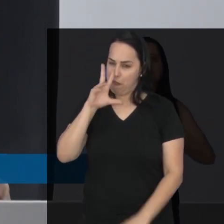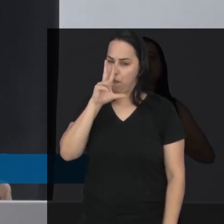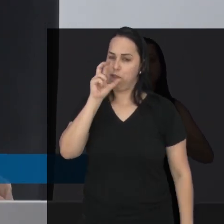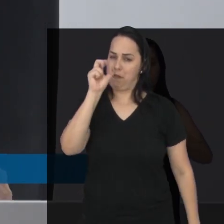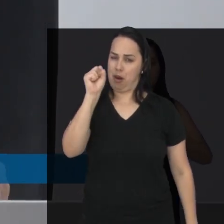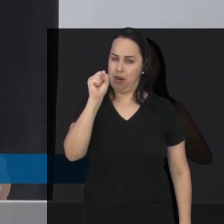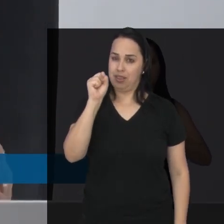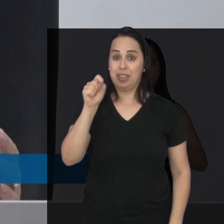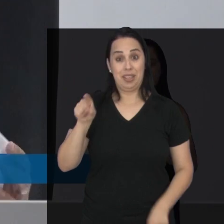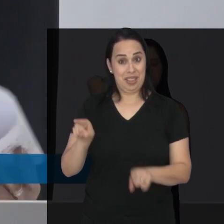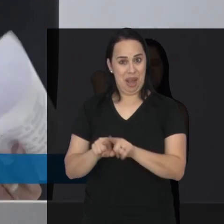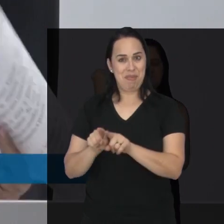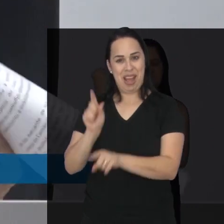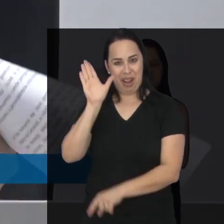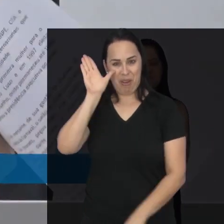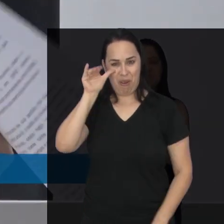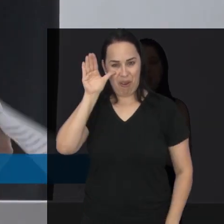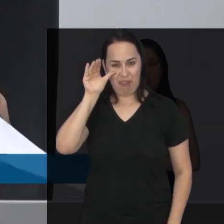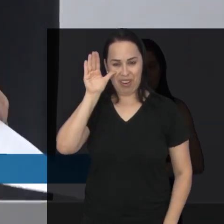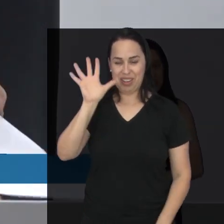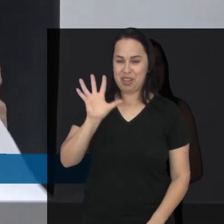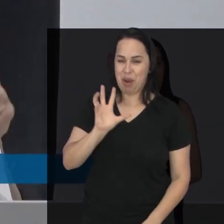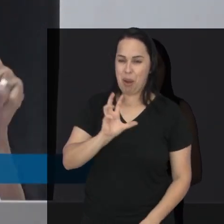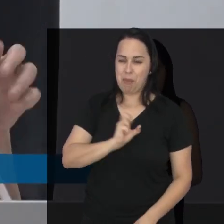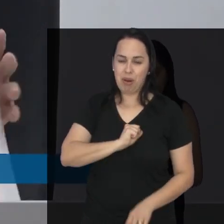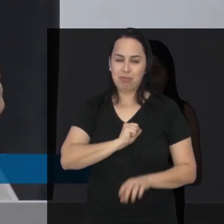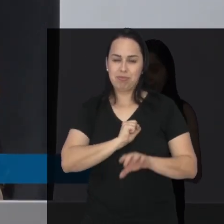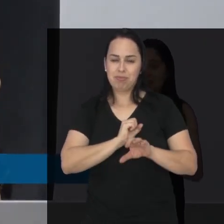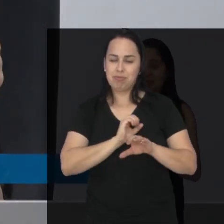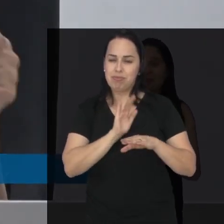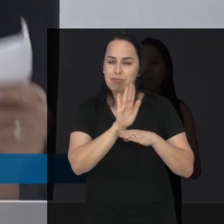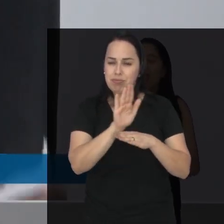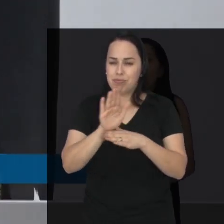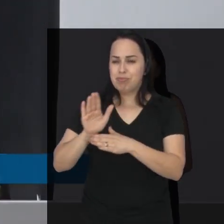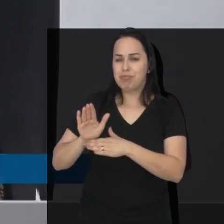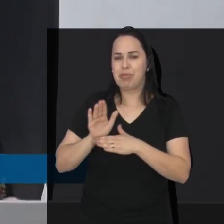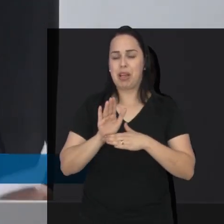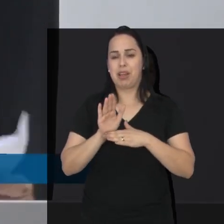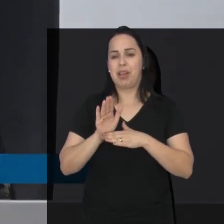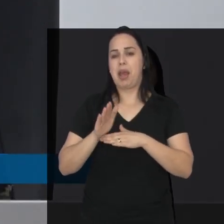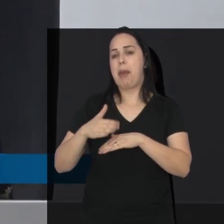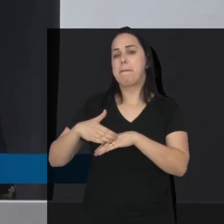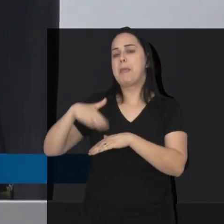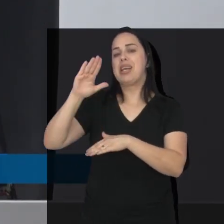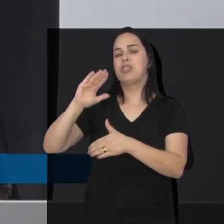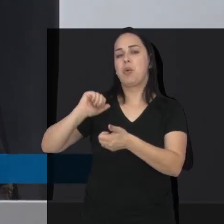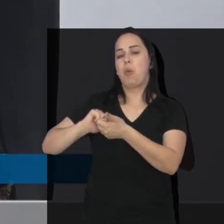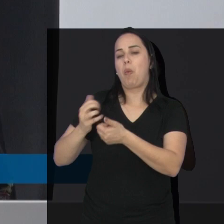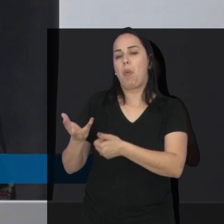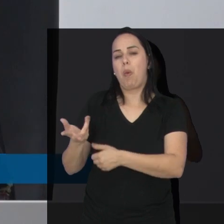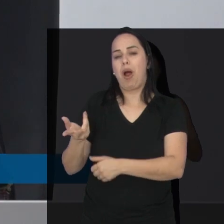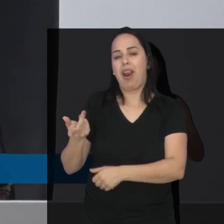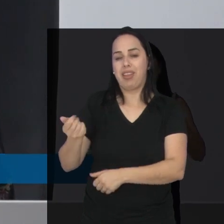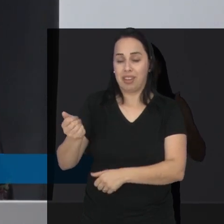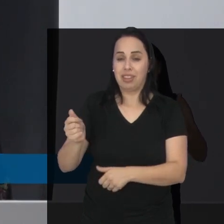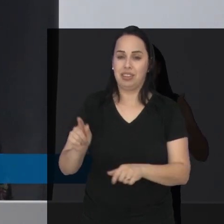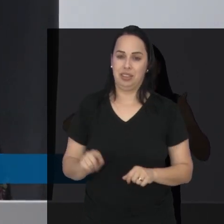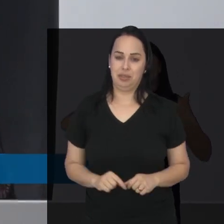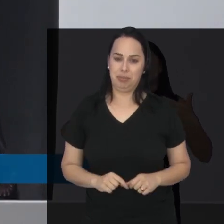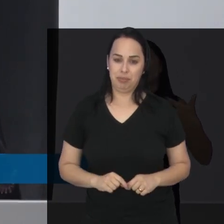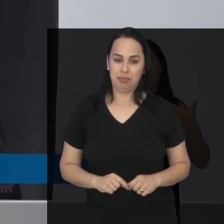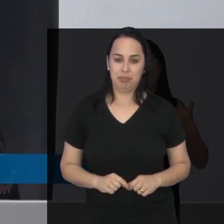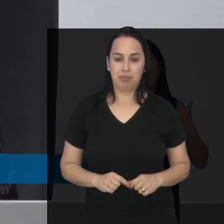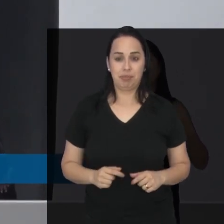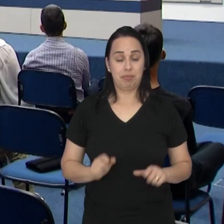sua garra, a sua curiosidade, o seu amor ao próximo e muito mais qualidades que me